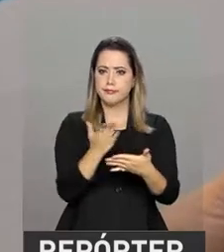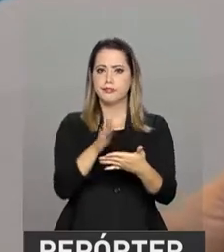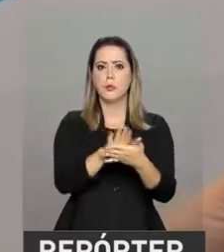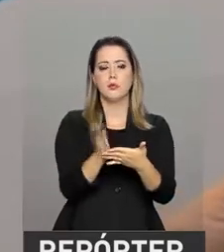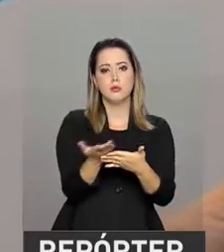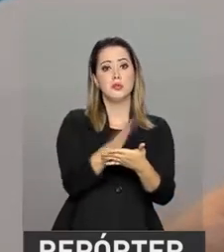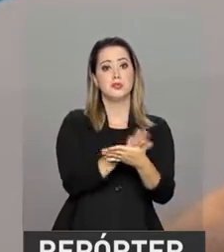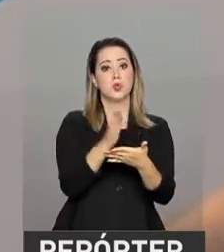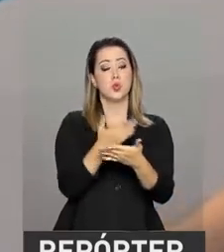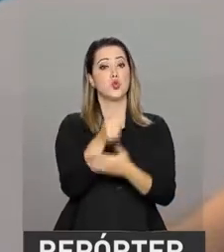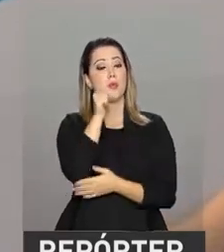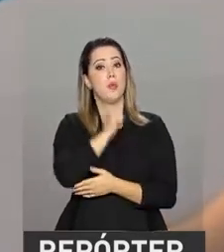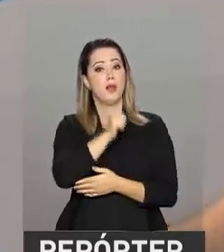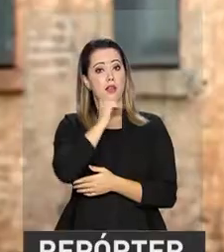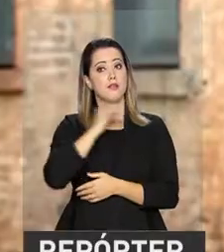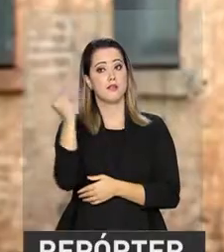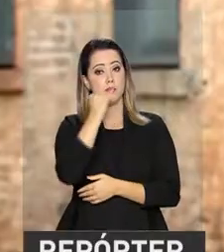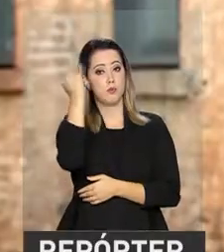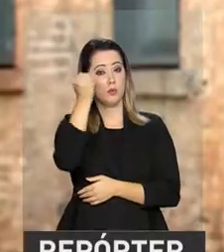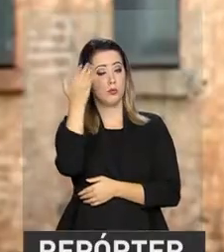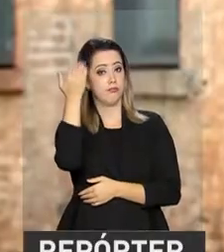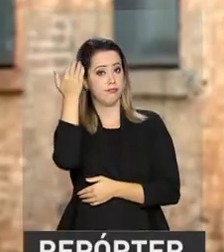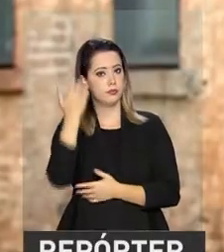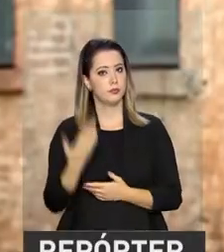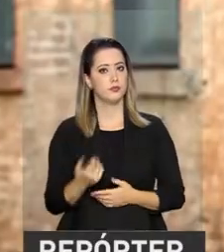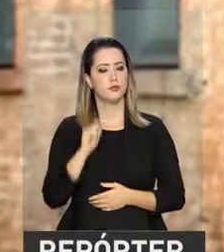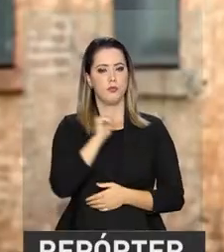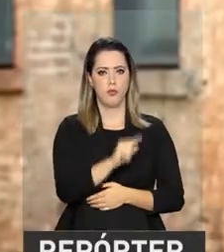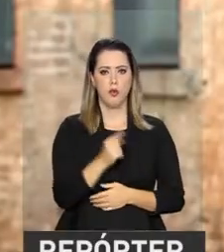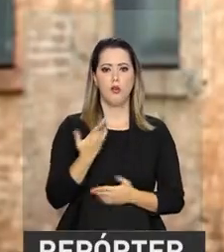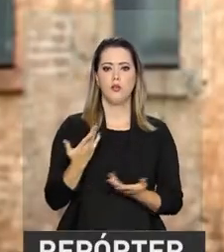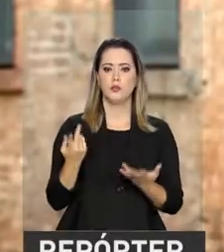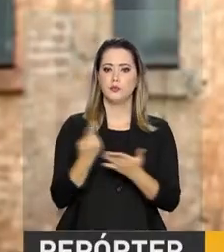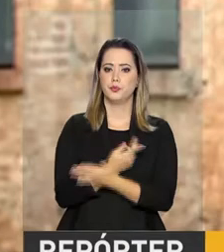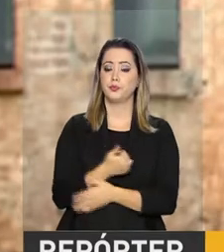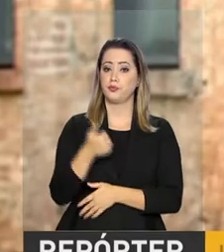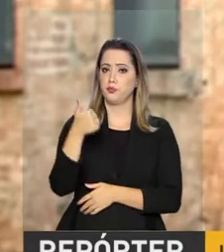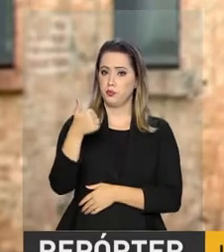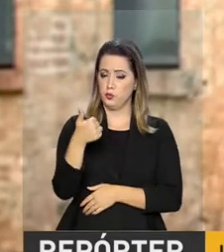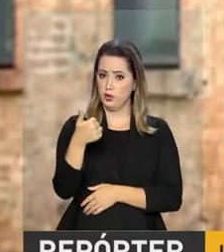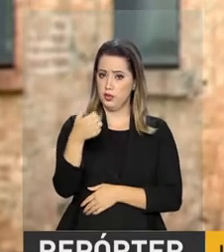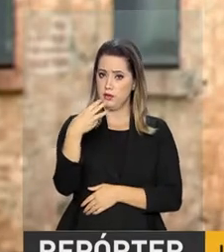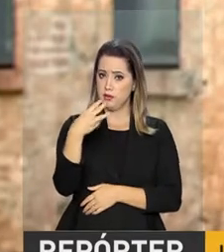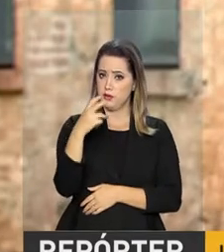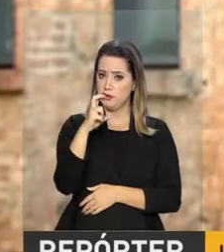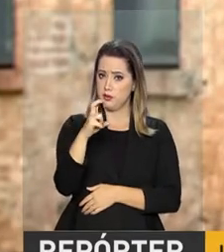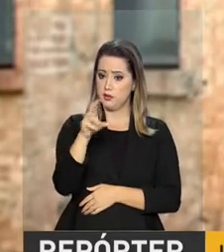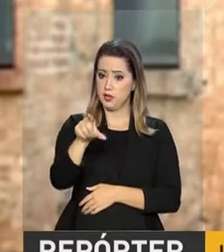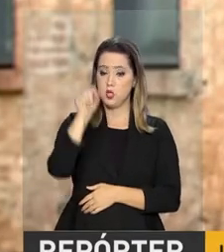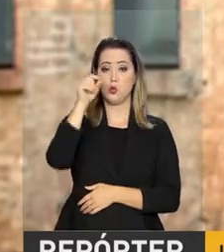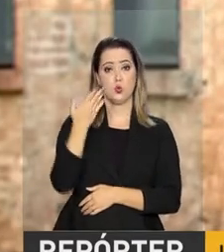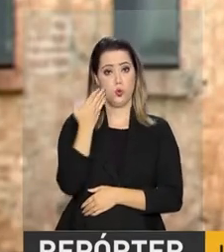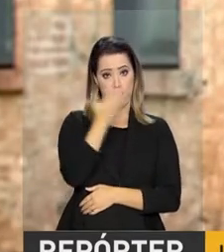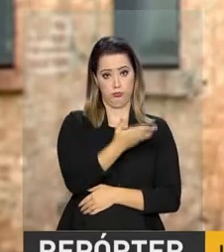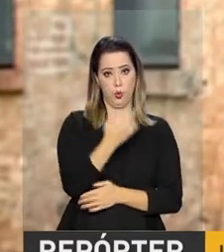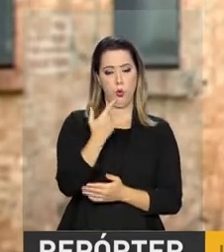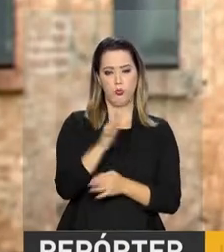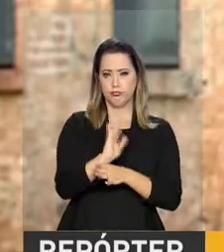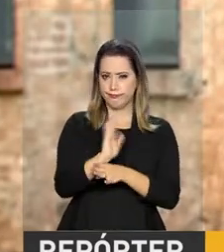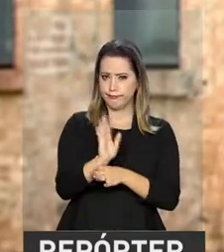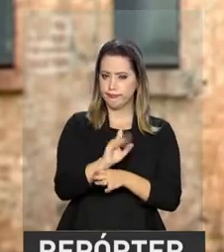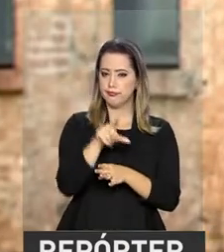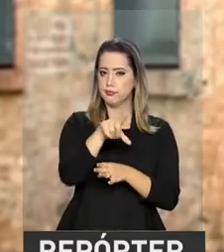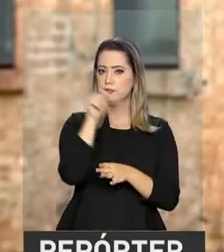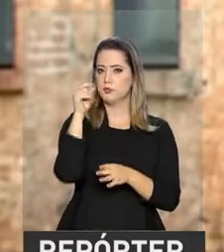as mulheres na época para se inspirar o canal de vídeos da natália foi um dos 135 projetos selecionados pelo programa nacional de